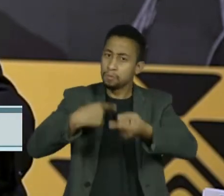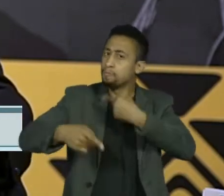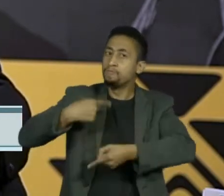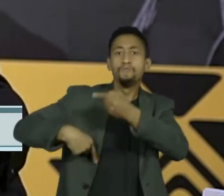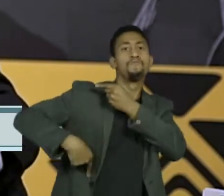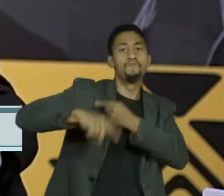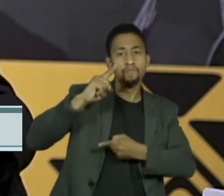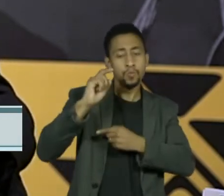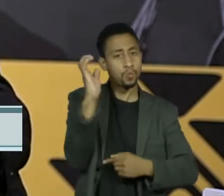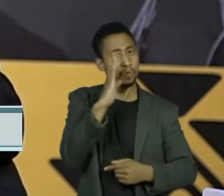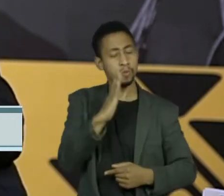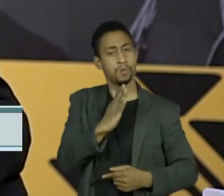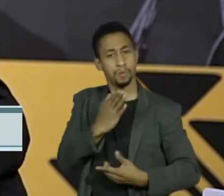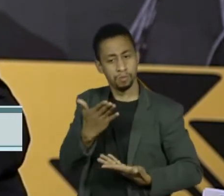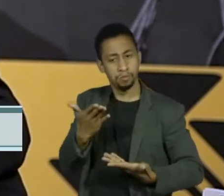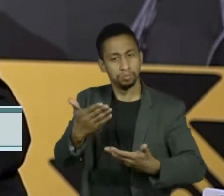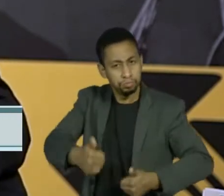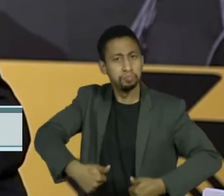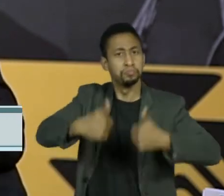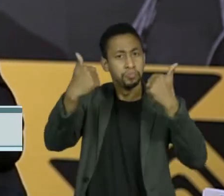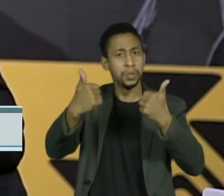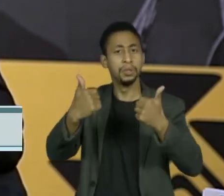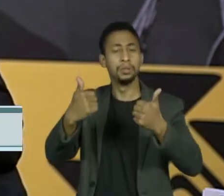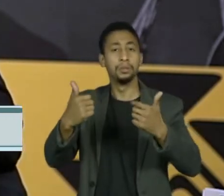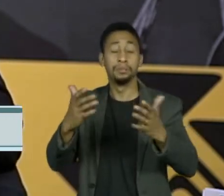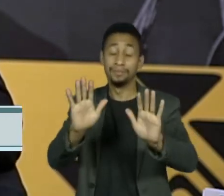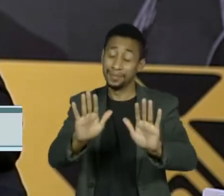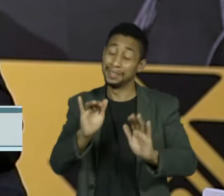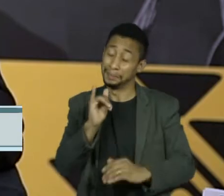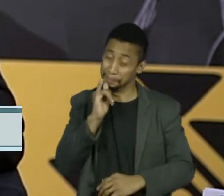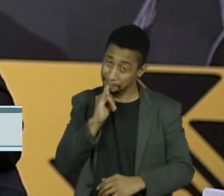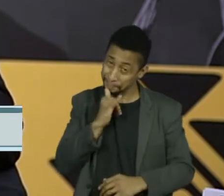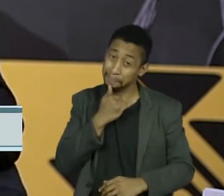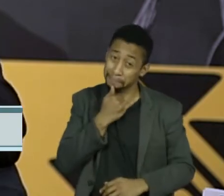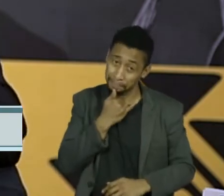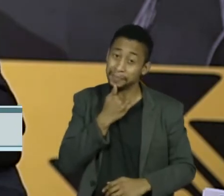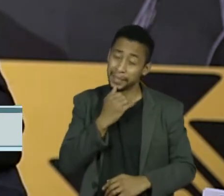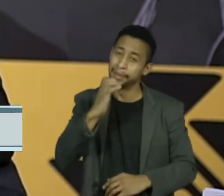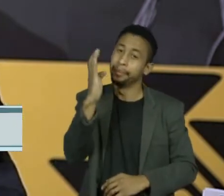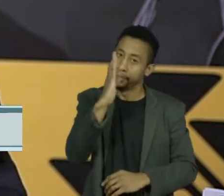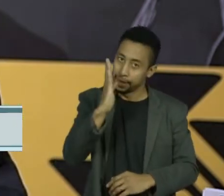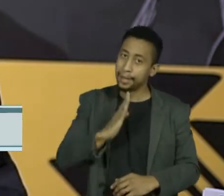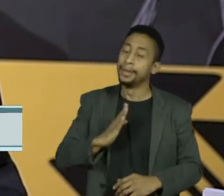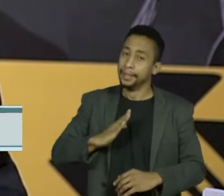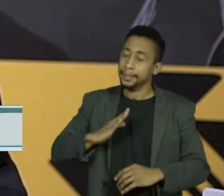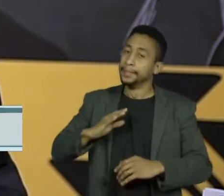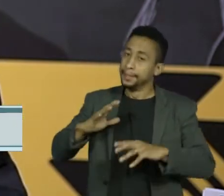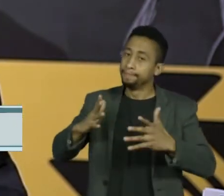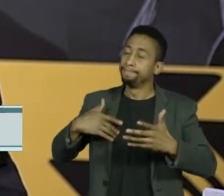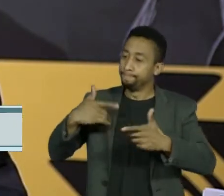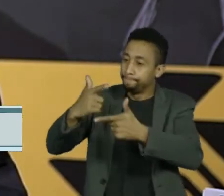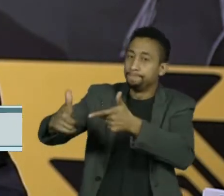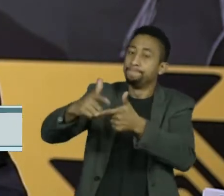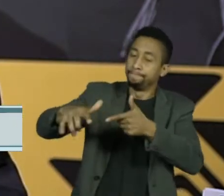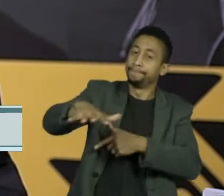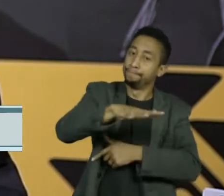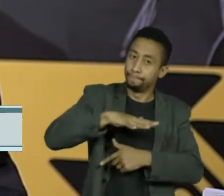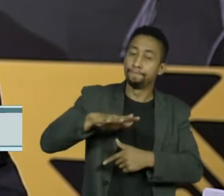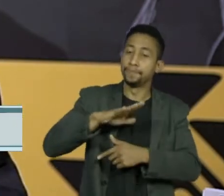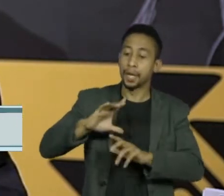demográfica, uma potência de possibilidade. Mas, infelizmente, um país assombrado por essa atitude